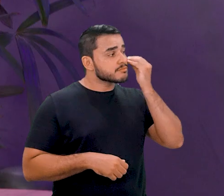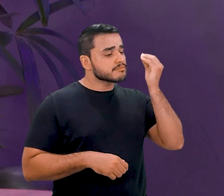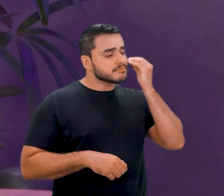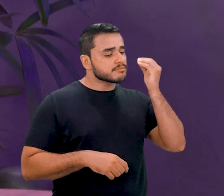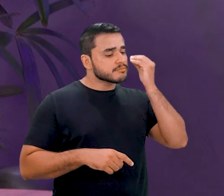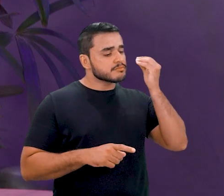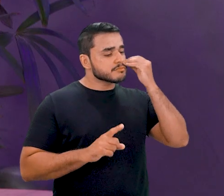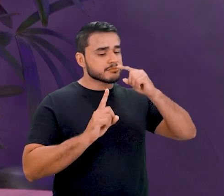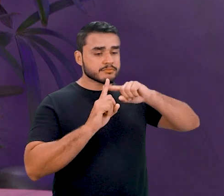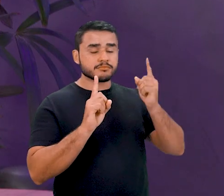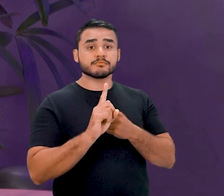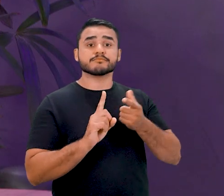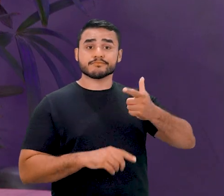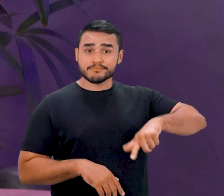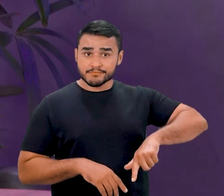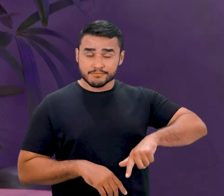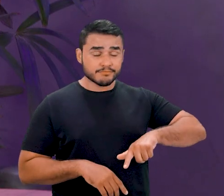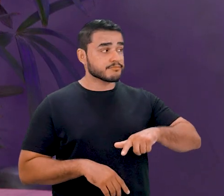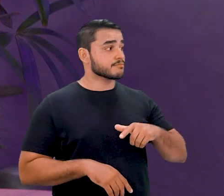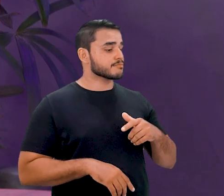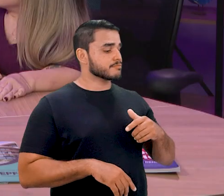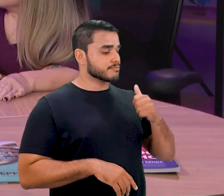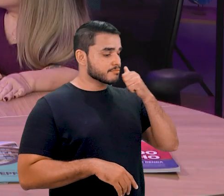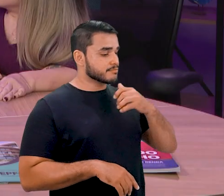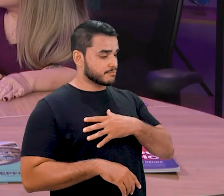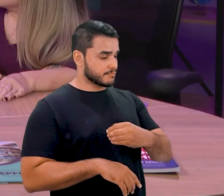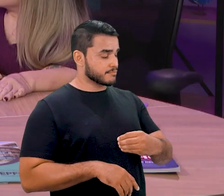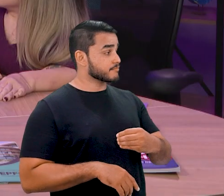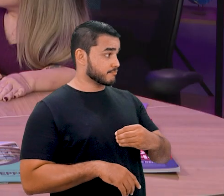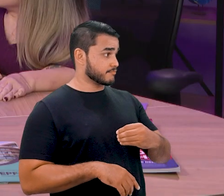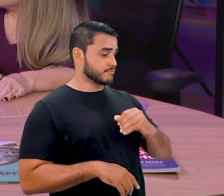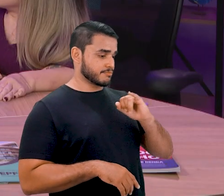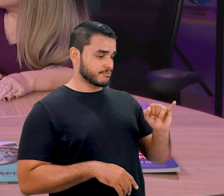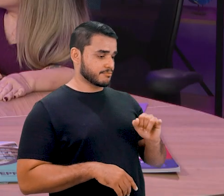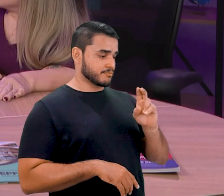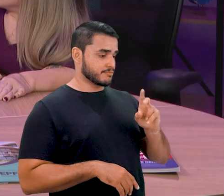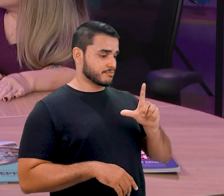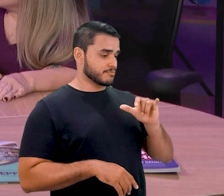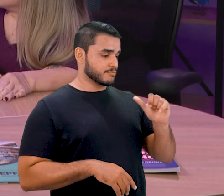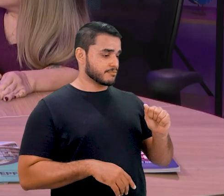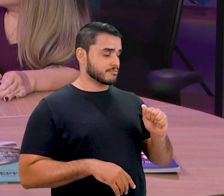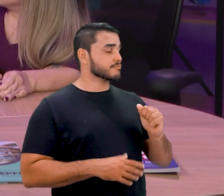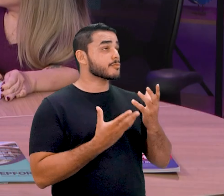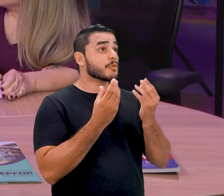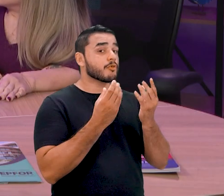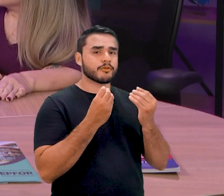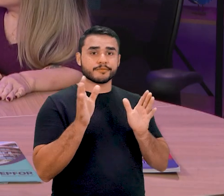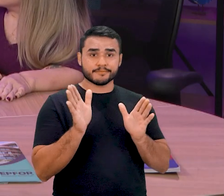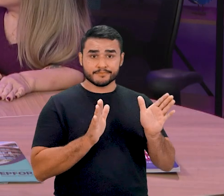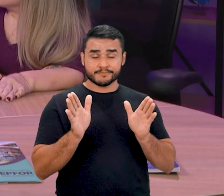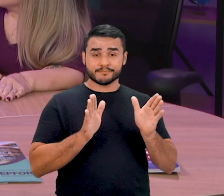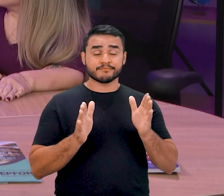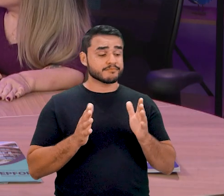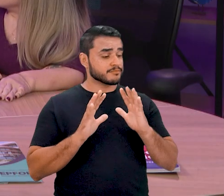engravidando um atrás do outro. E aí a Julinha veio. E foi uma gestação muito acessível. Eu sempre digo que